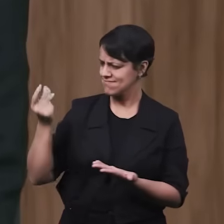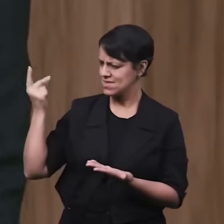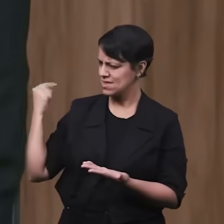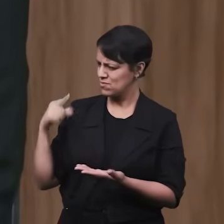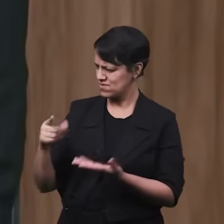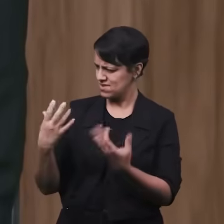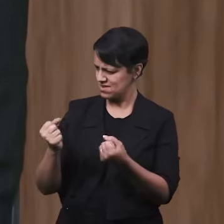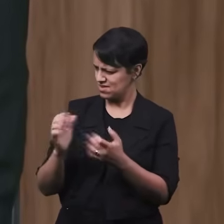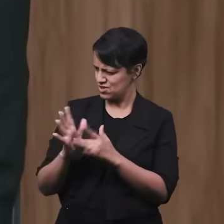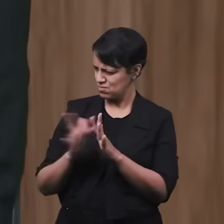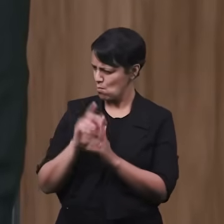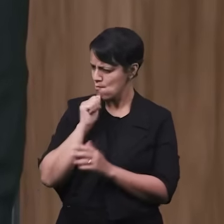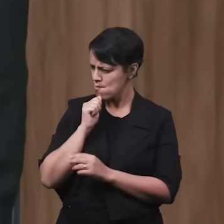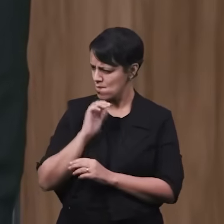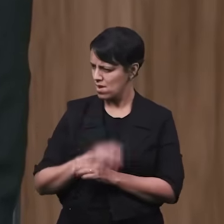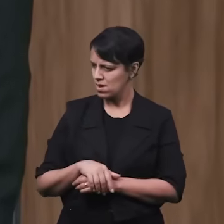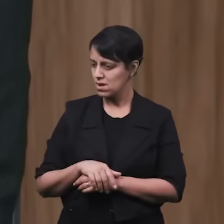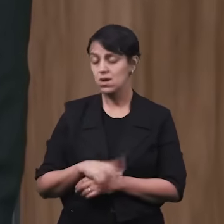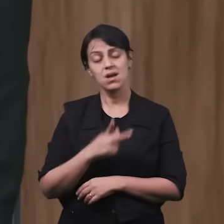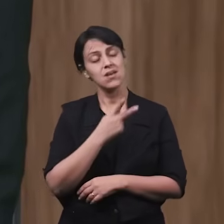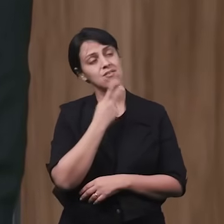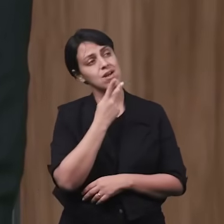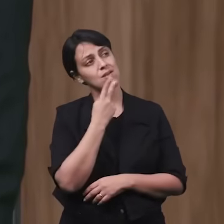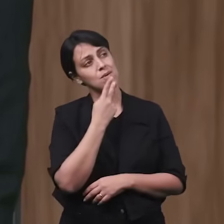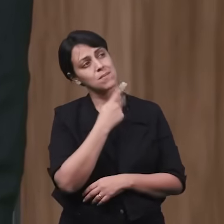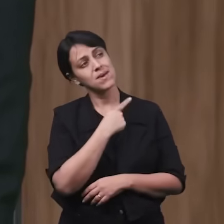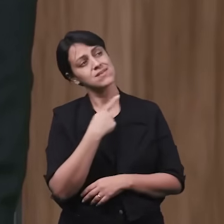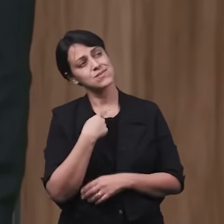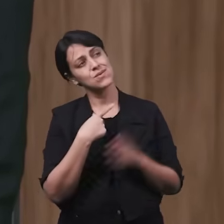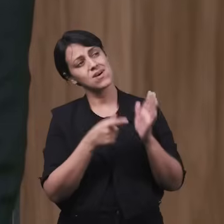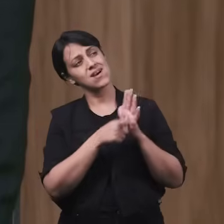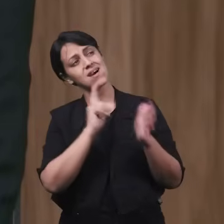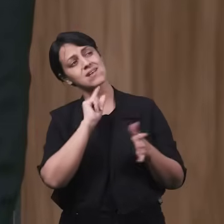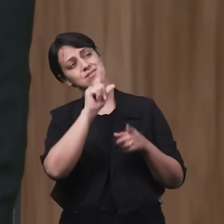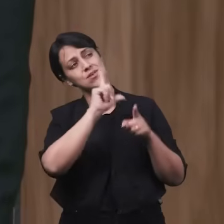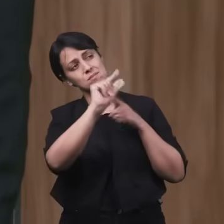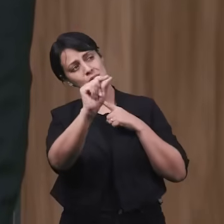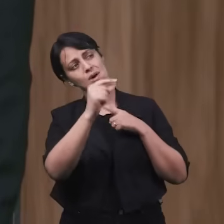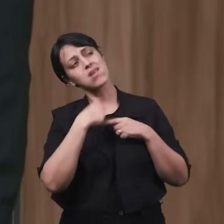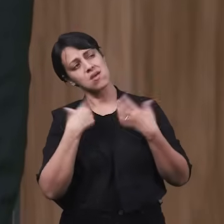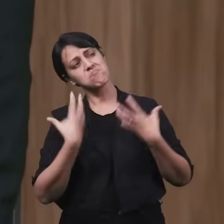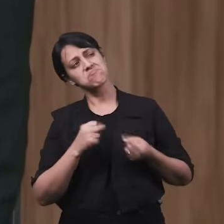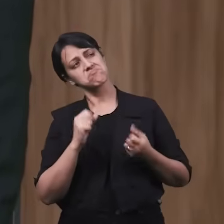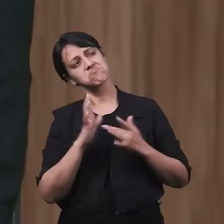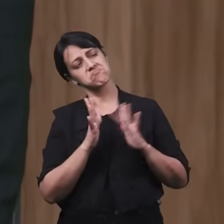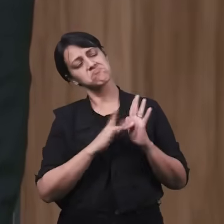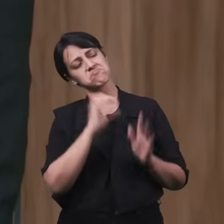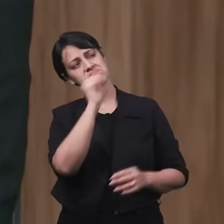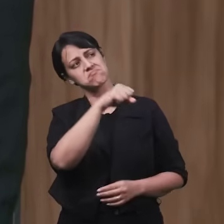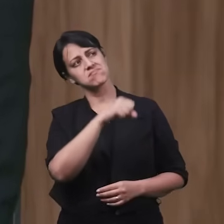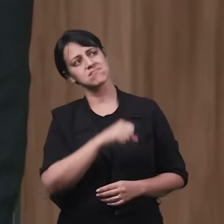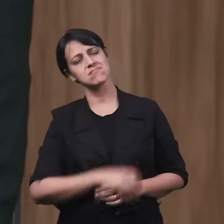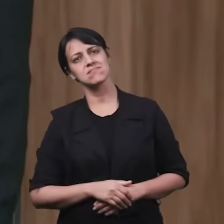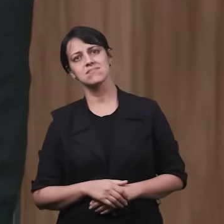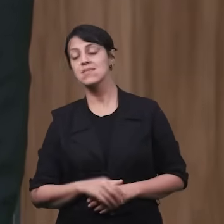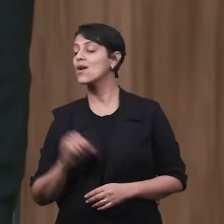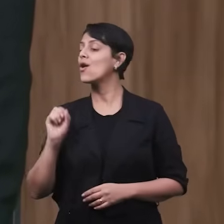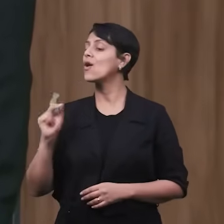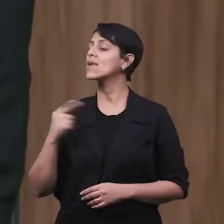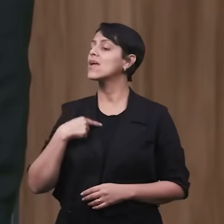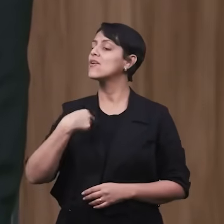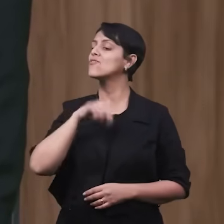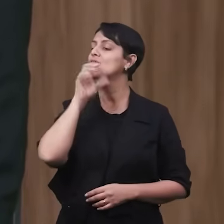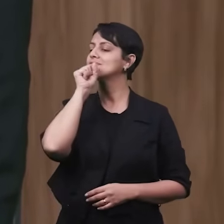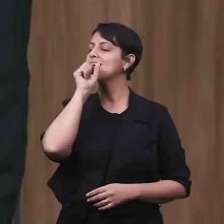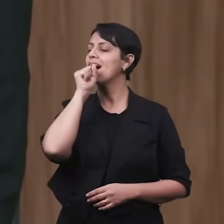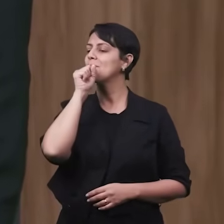tanto tempo, você não quer se definir? Ele virou para mim e disse, pastor, antes do senhor sair daqui, eu vou me definir. Eu falei, ótimo, eu